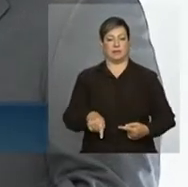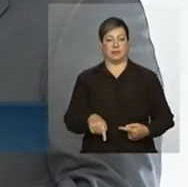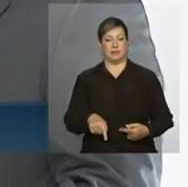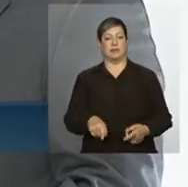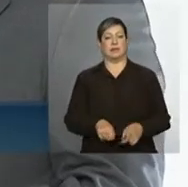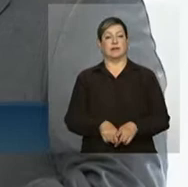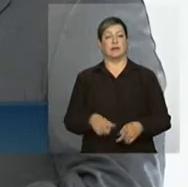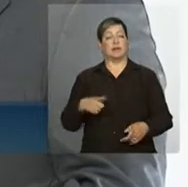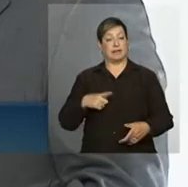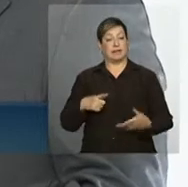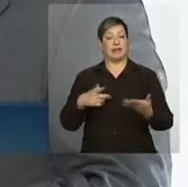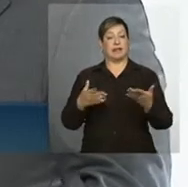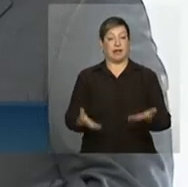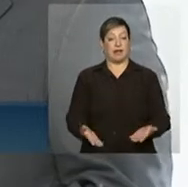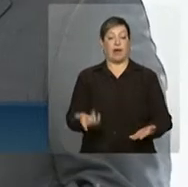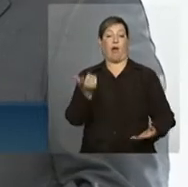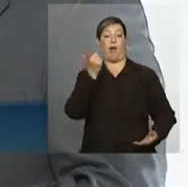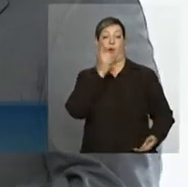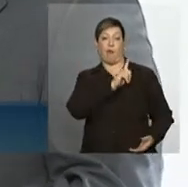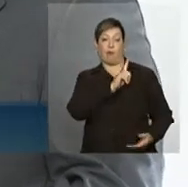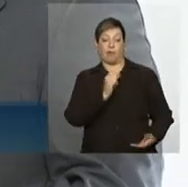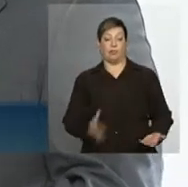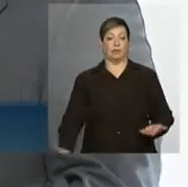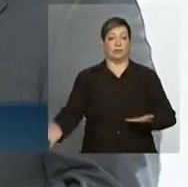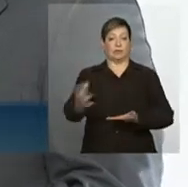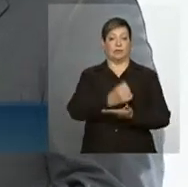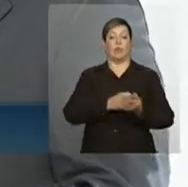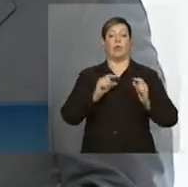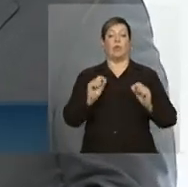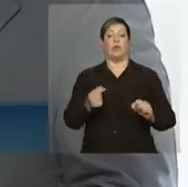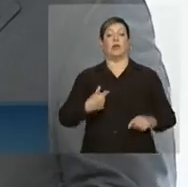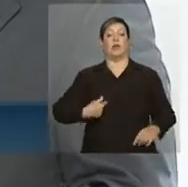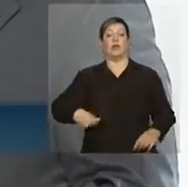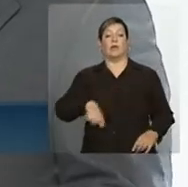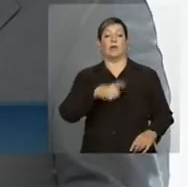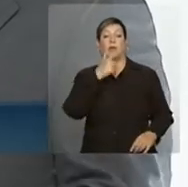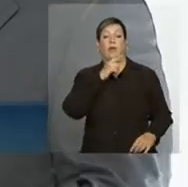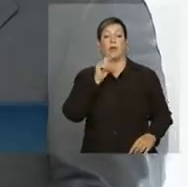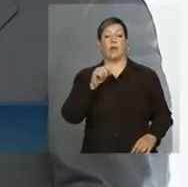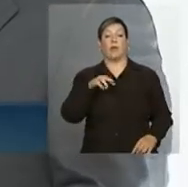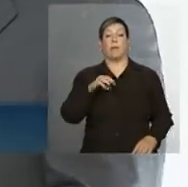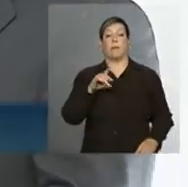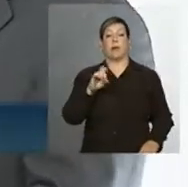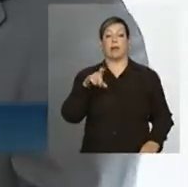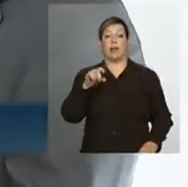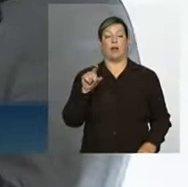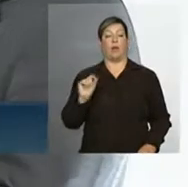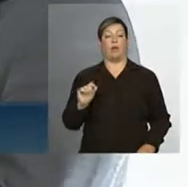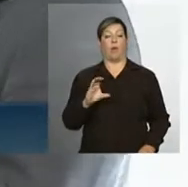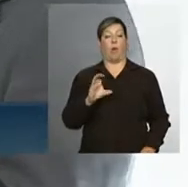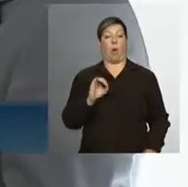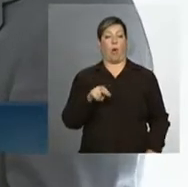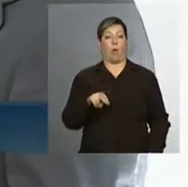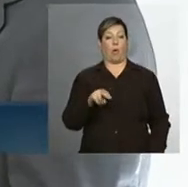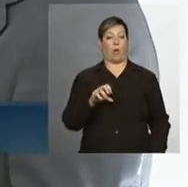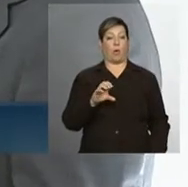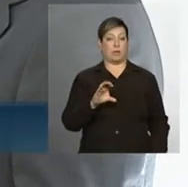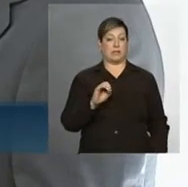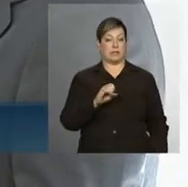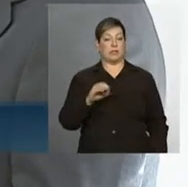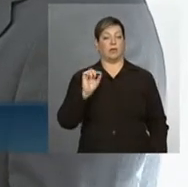presidenta, conseguido obter aquilo que eu chamo do modelo de concessão, presidenta Dilma